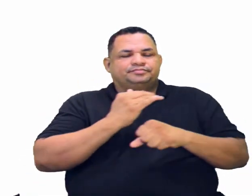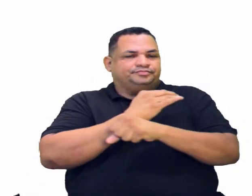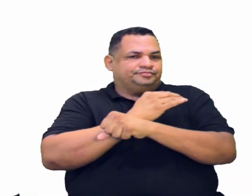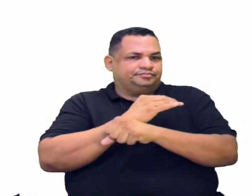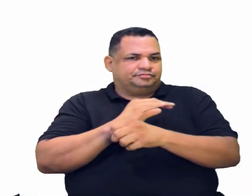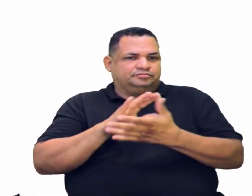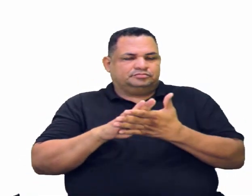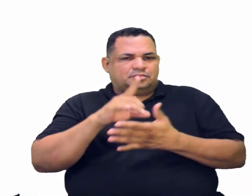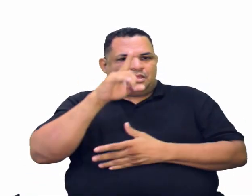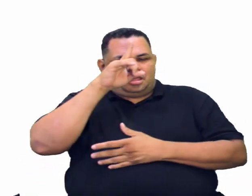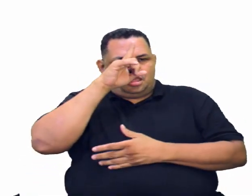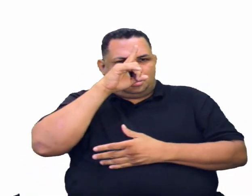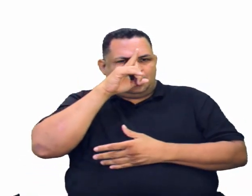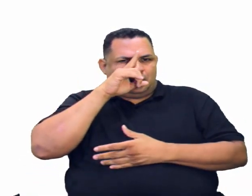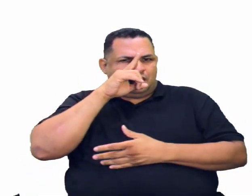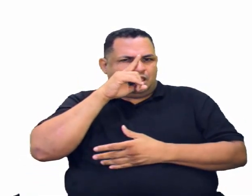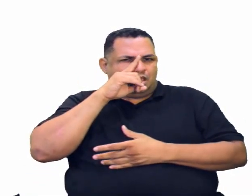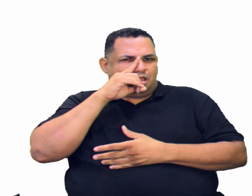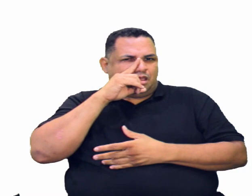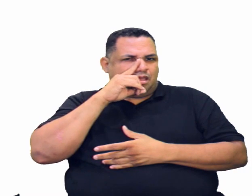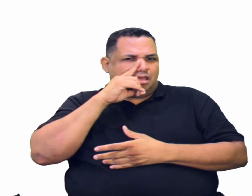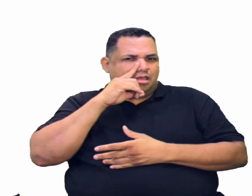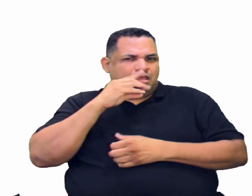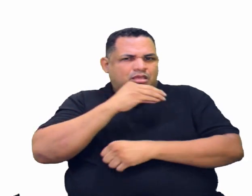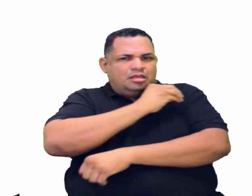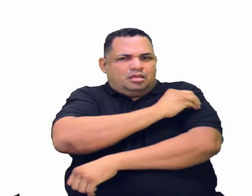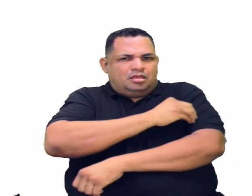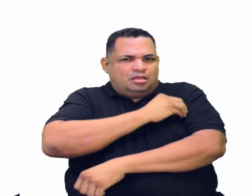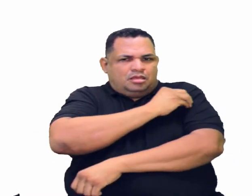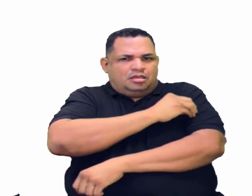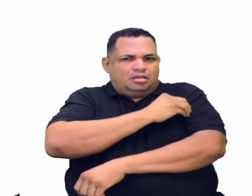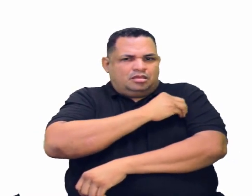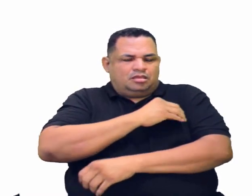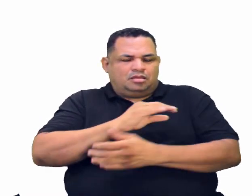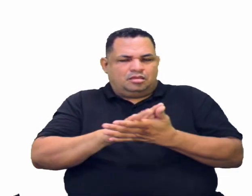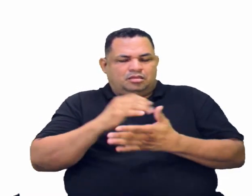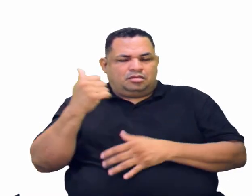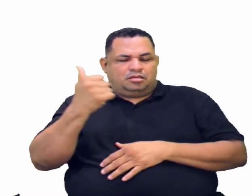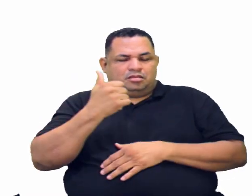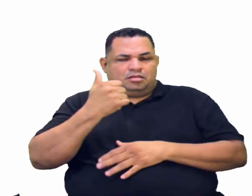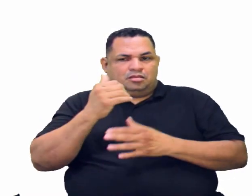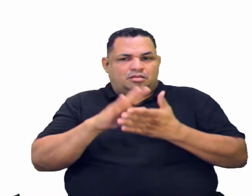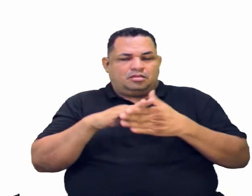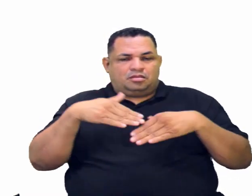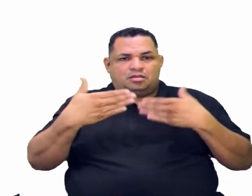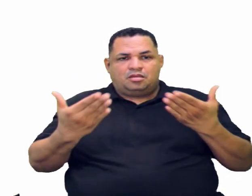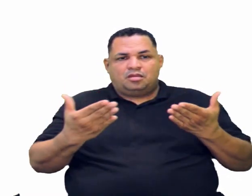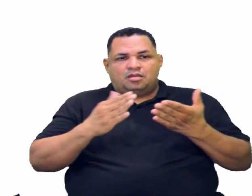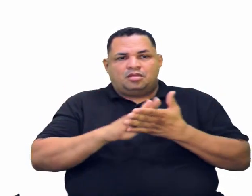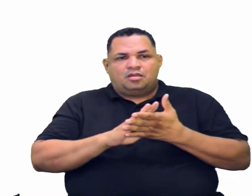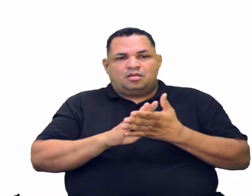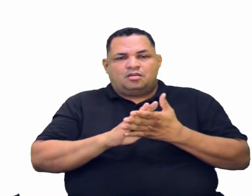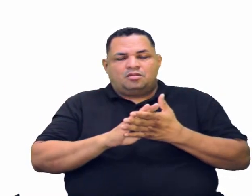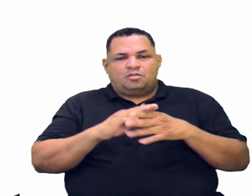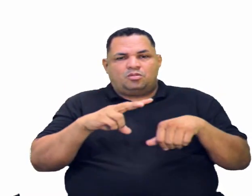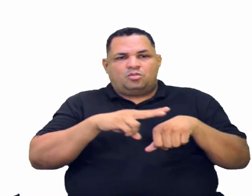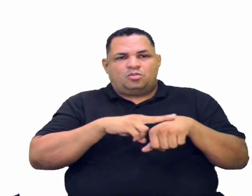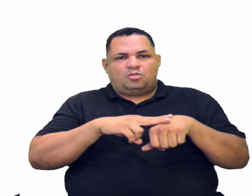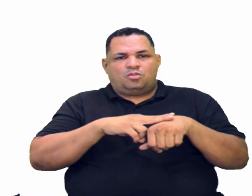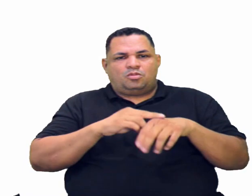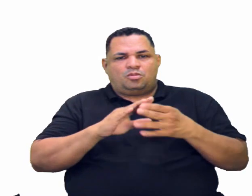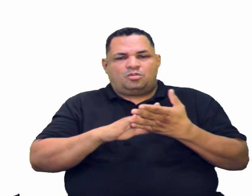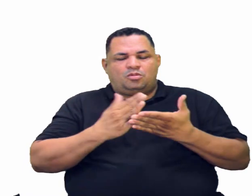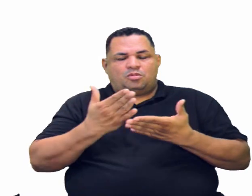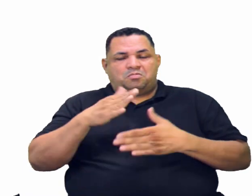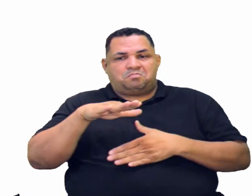de um álcool primário, normalmente nós vamos ter a situação de oxidação parcial